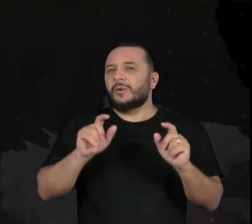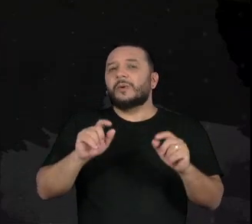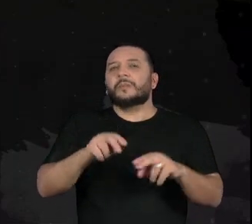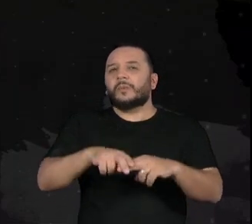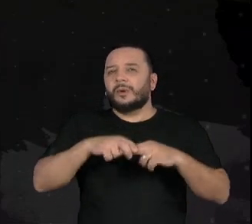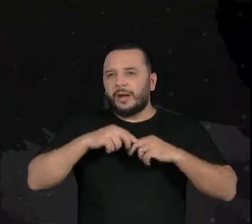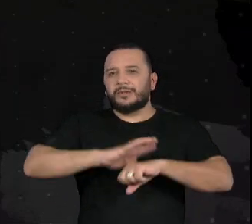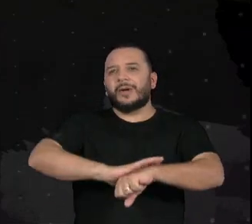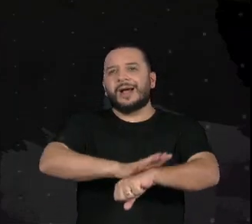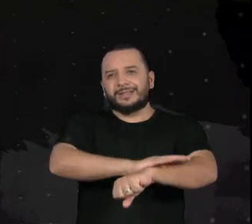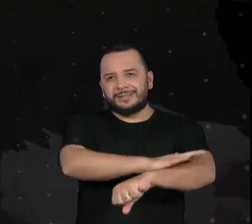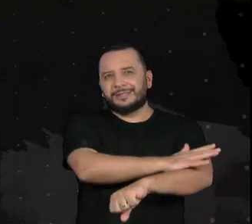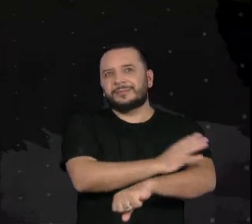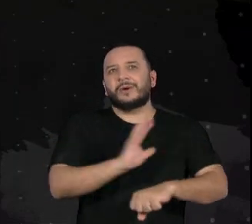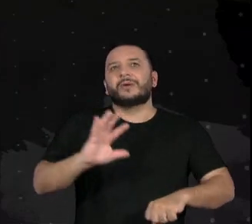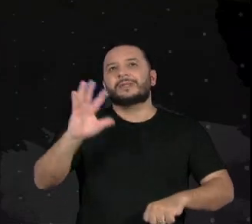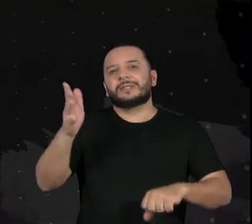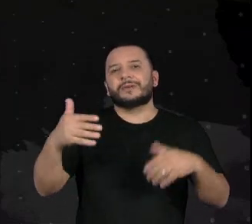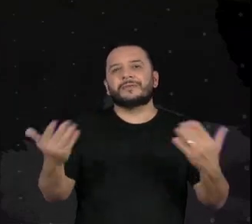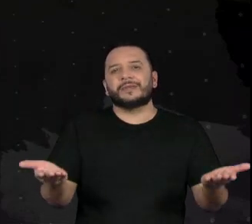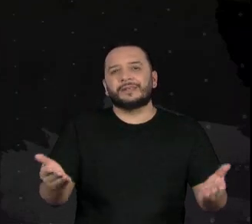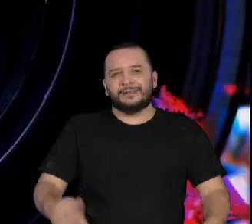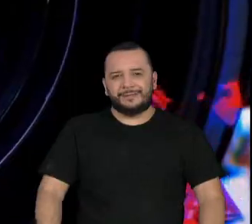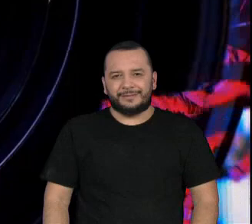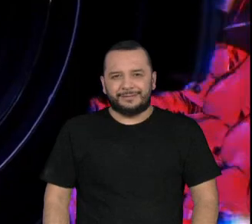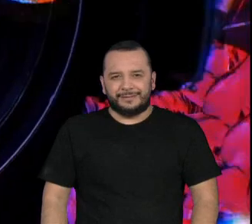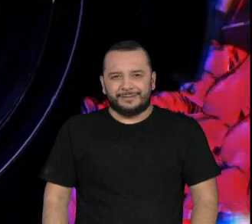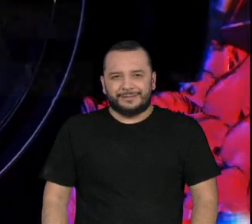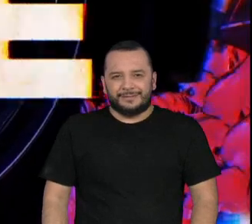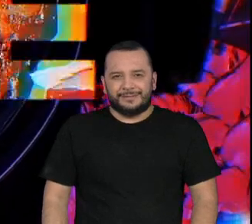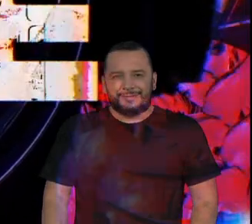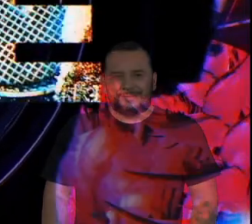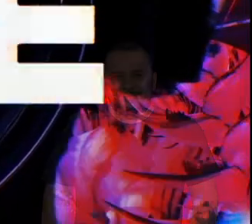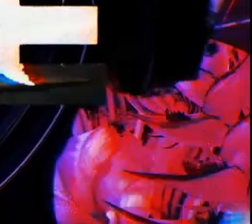ao racismo, enfim.